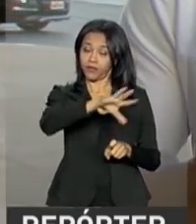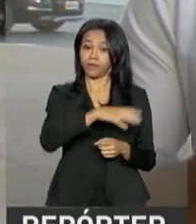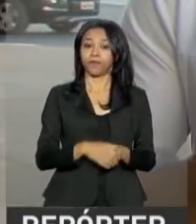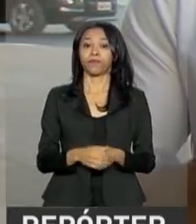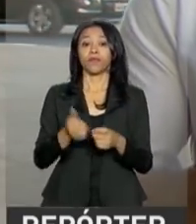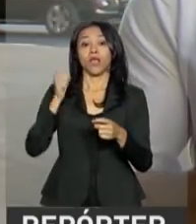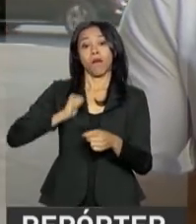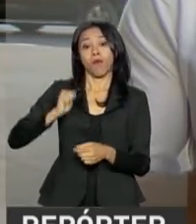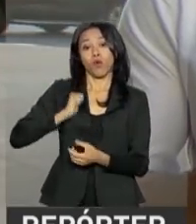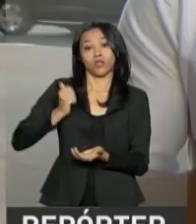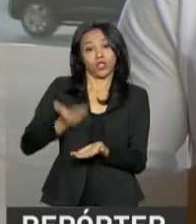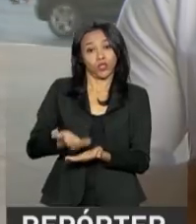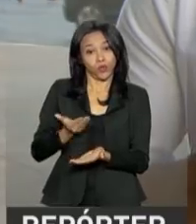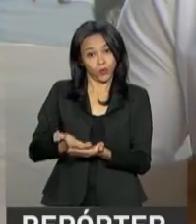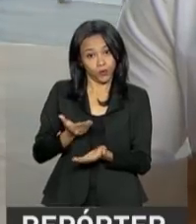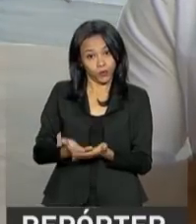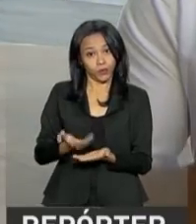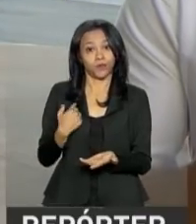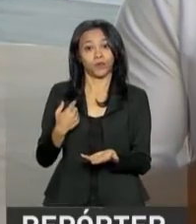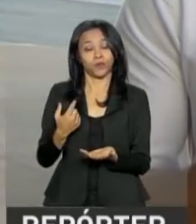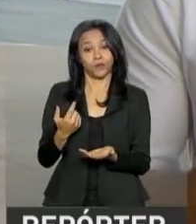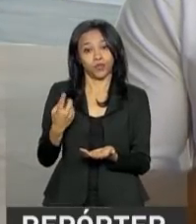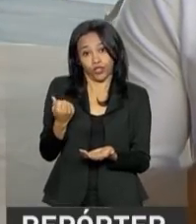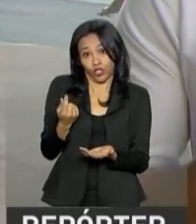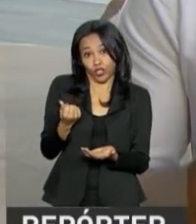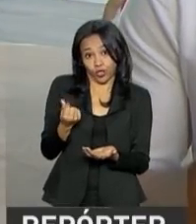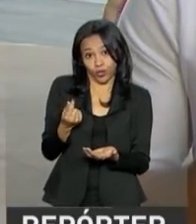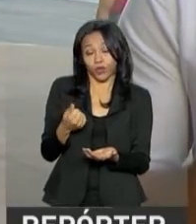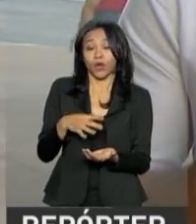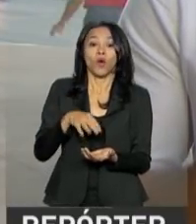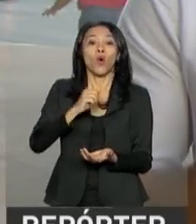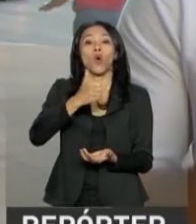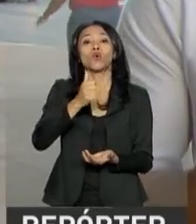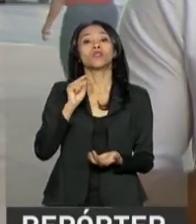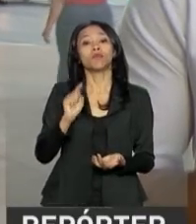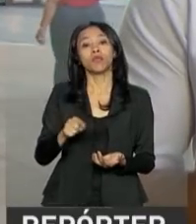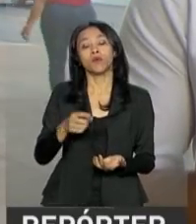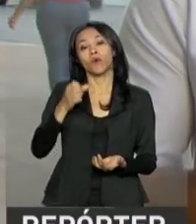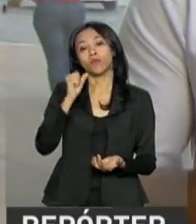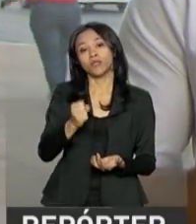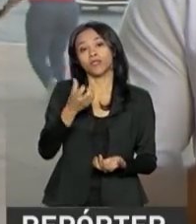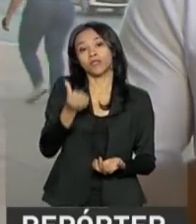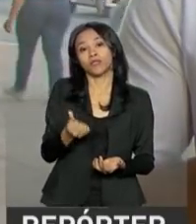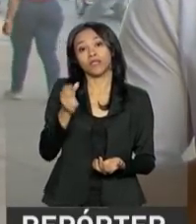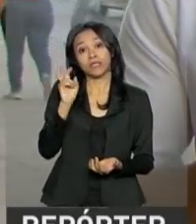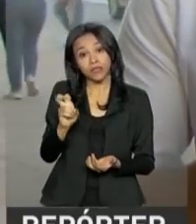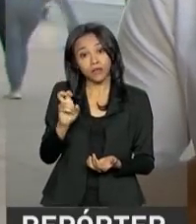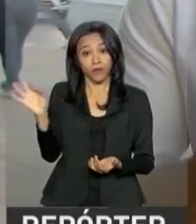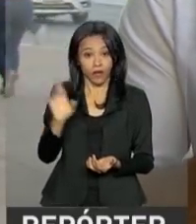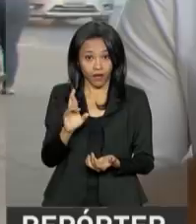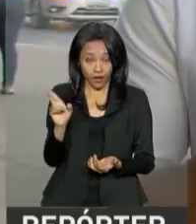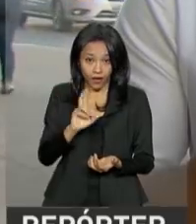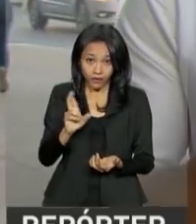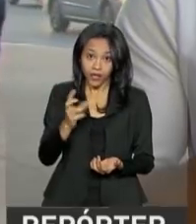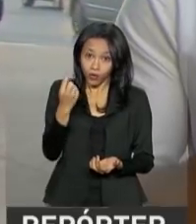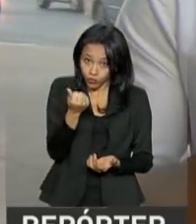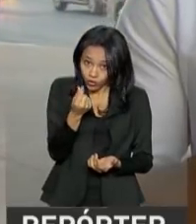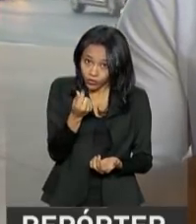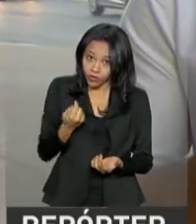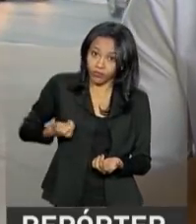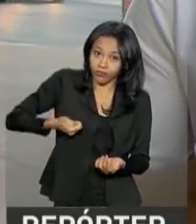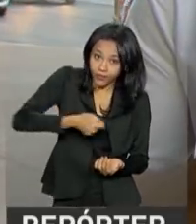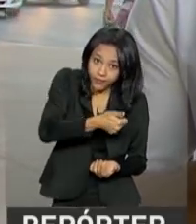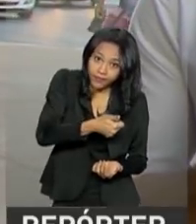médico que participa do programa é de 11 mil oitocentos e sessenta e cinco reais e custeado pelo governo federal